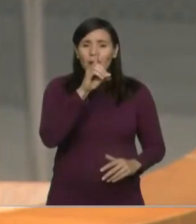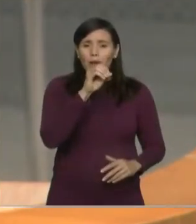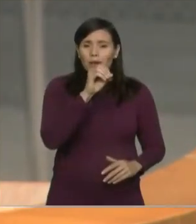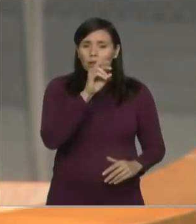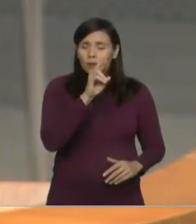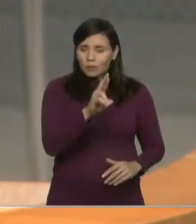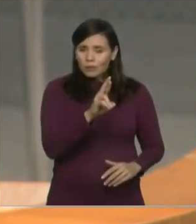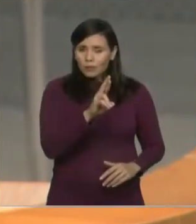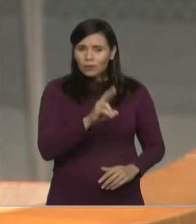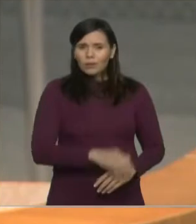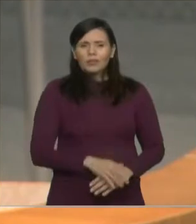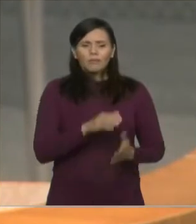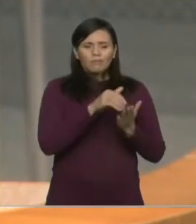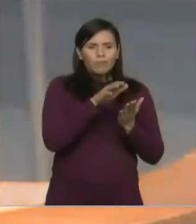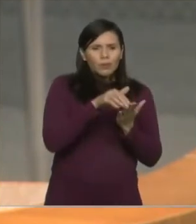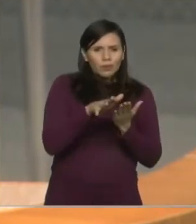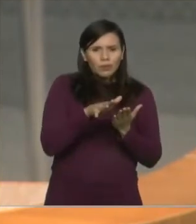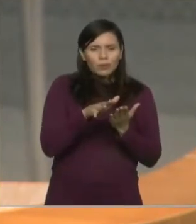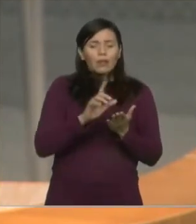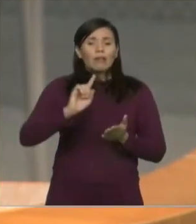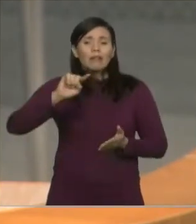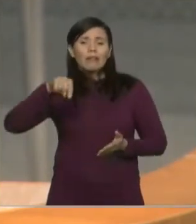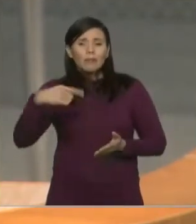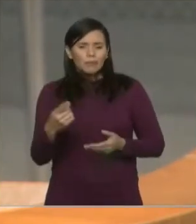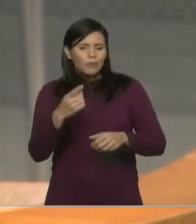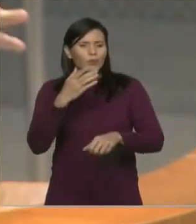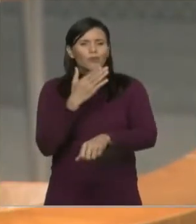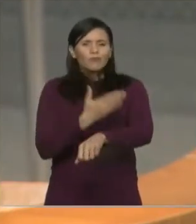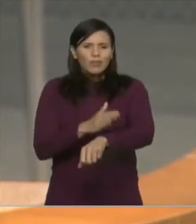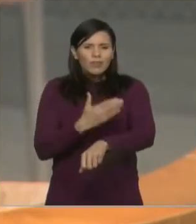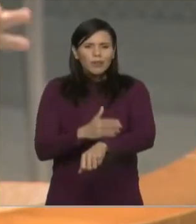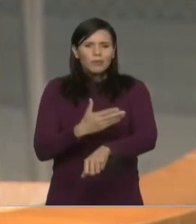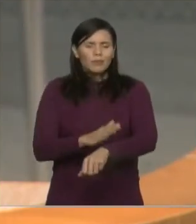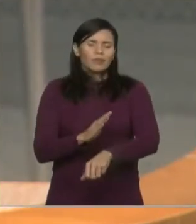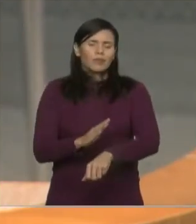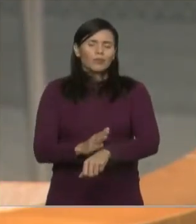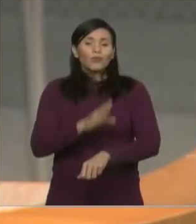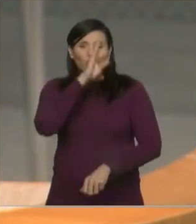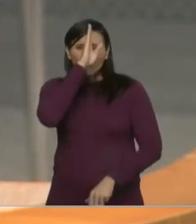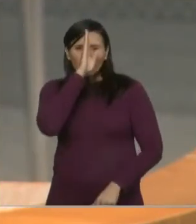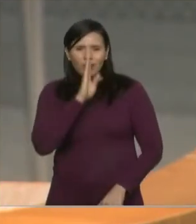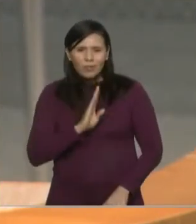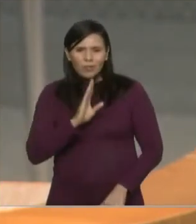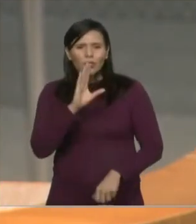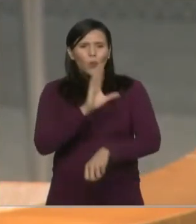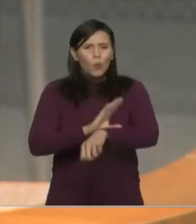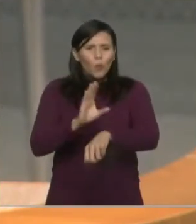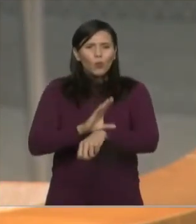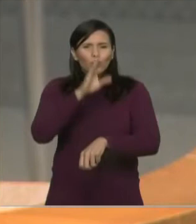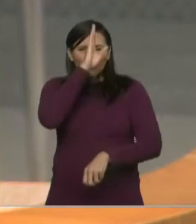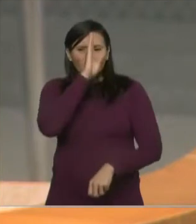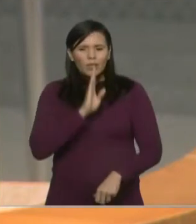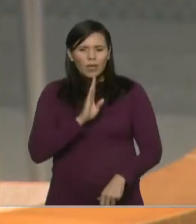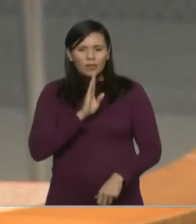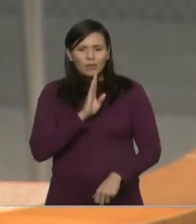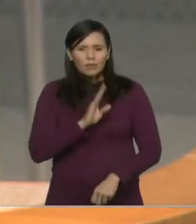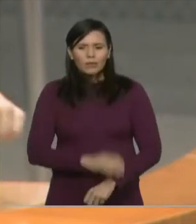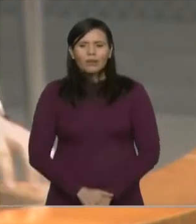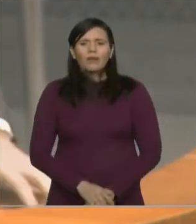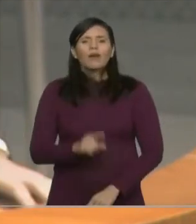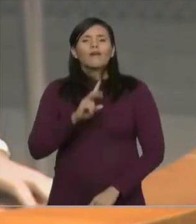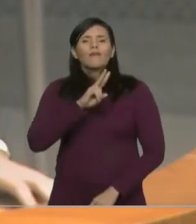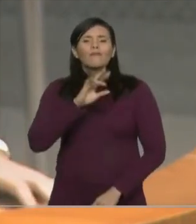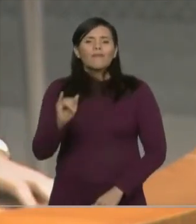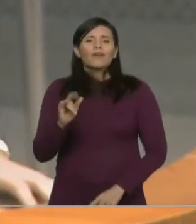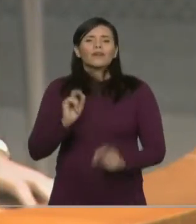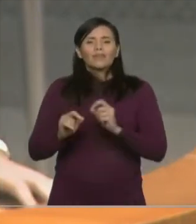coletivos, após capacitação, treinamento gratuito pelo SEST e SENAT, irão fazer o atendimento dentro das unidades do Viva, dentro